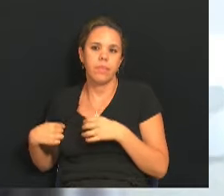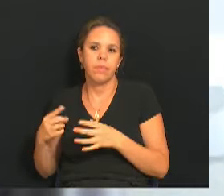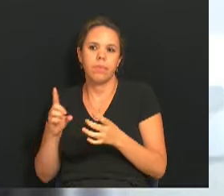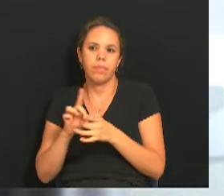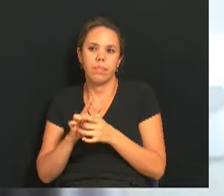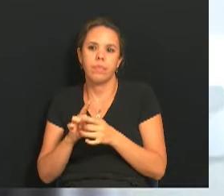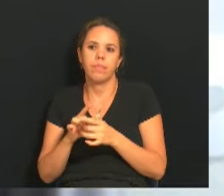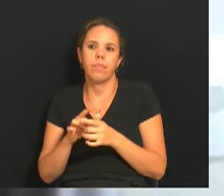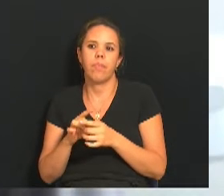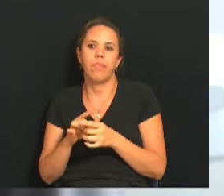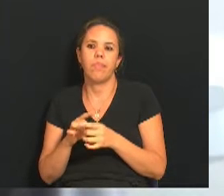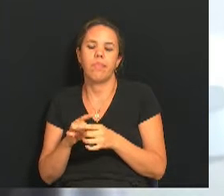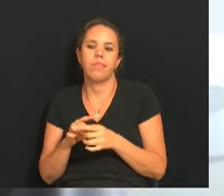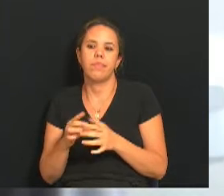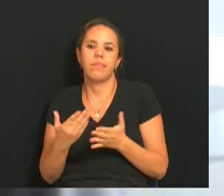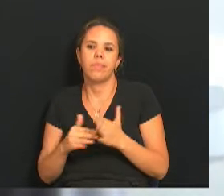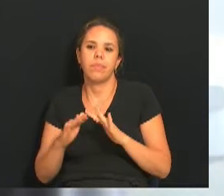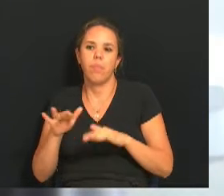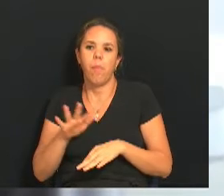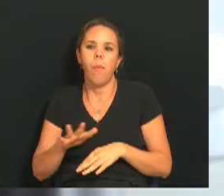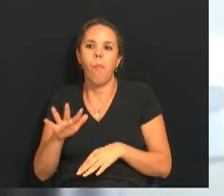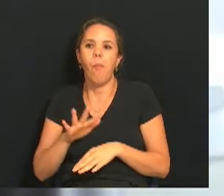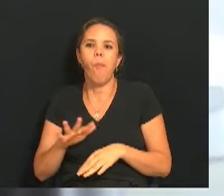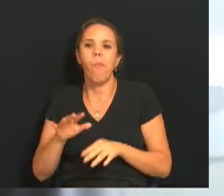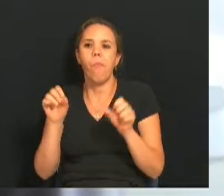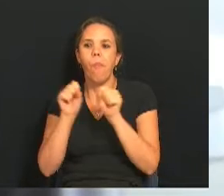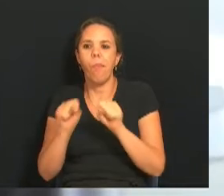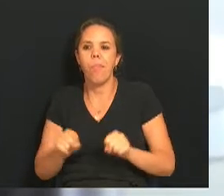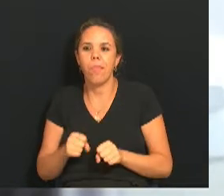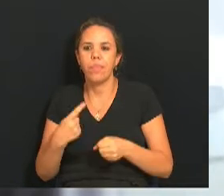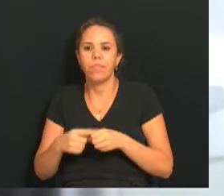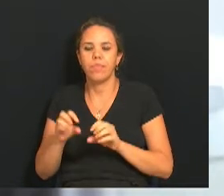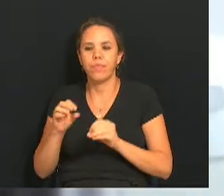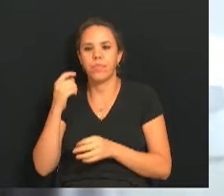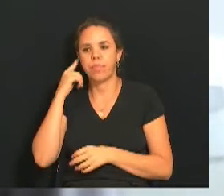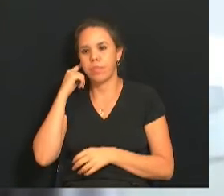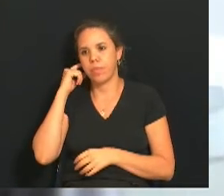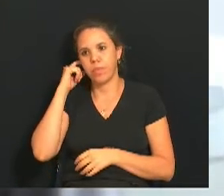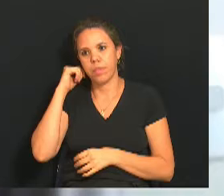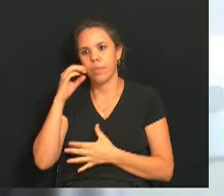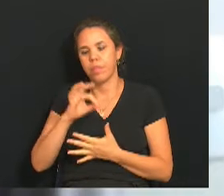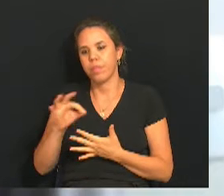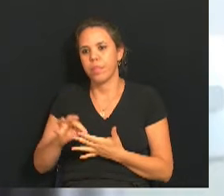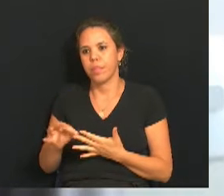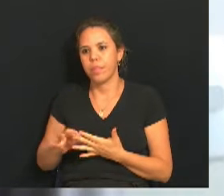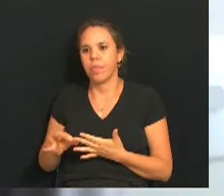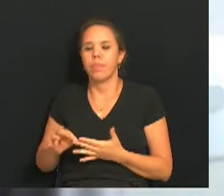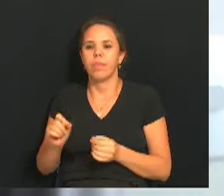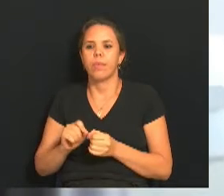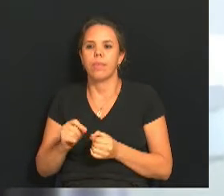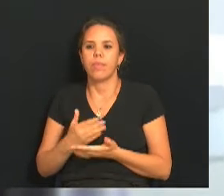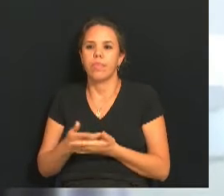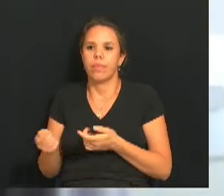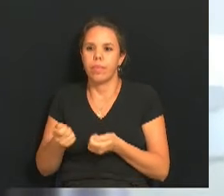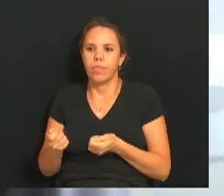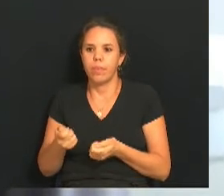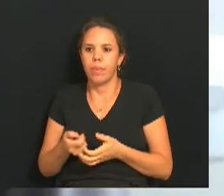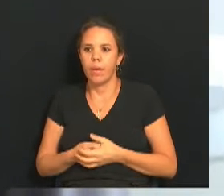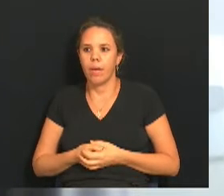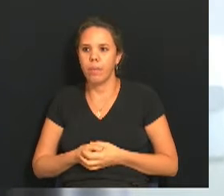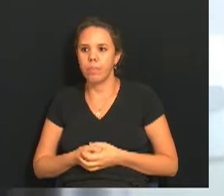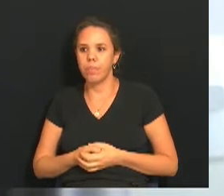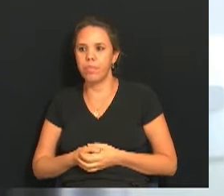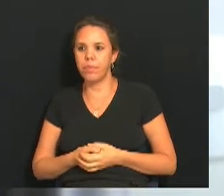desses colegiados do Sistema Municipal de Ensino. Então, eu vou citar alguns dos itens que foram ponderados ali.